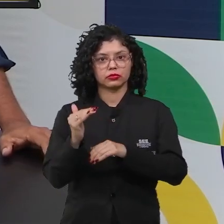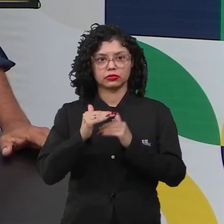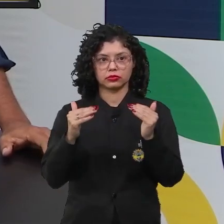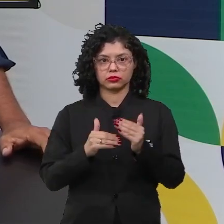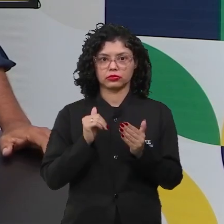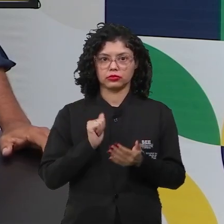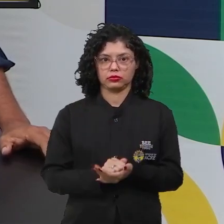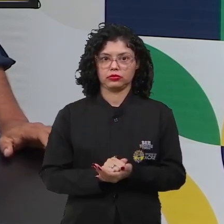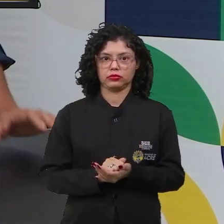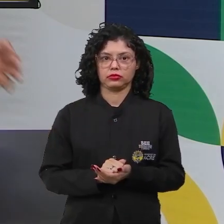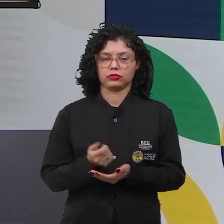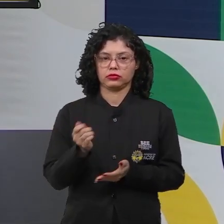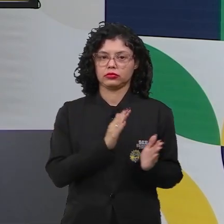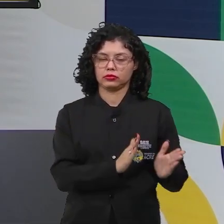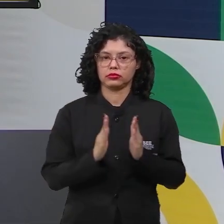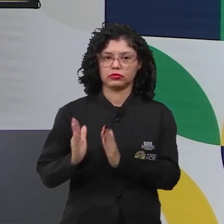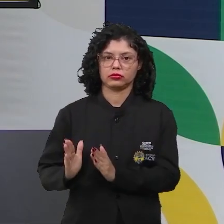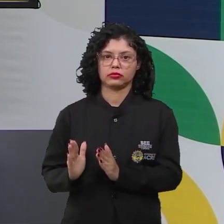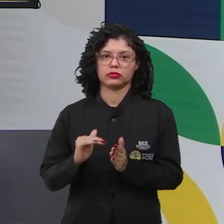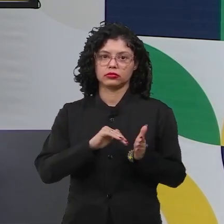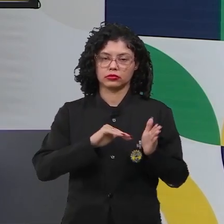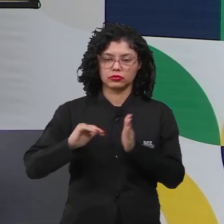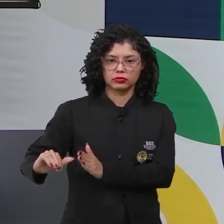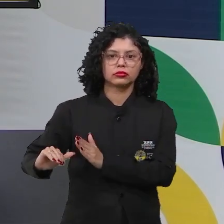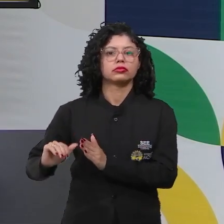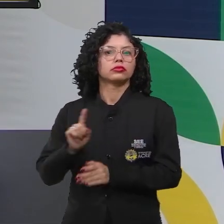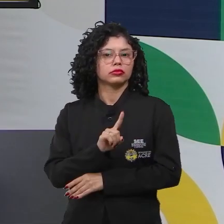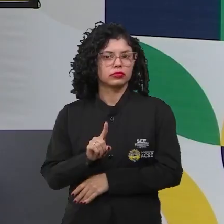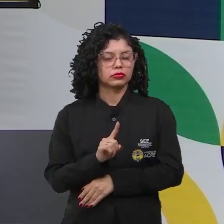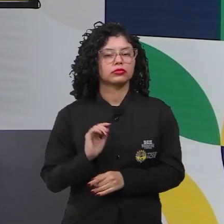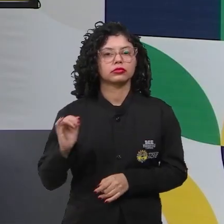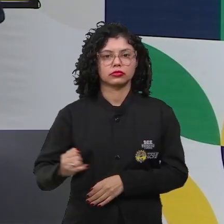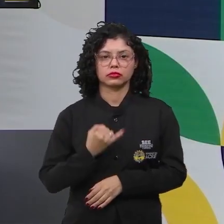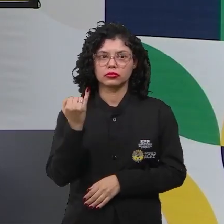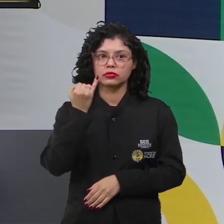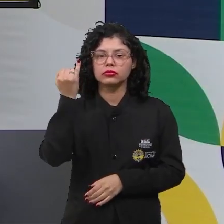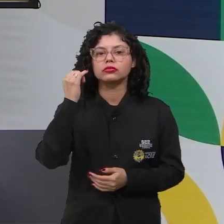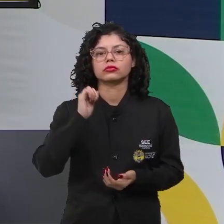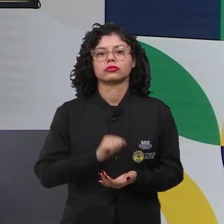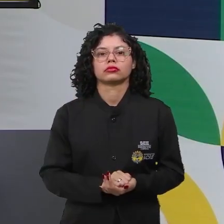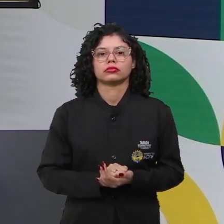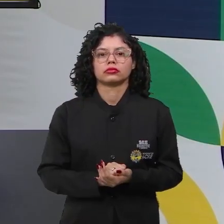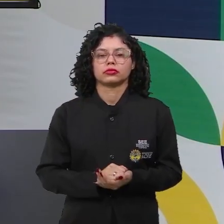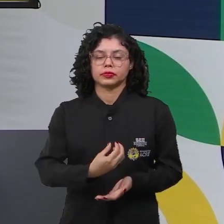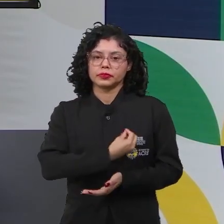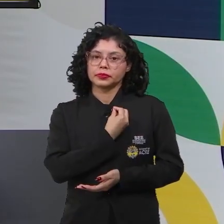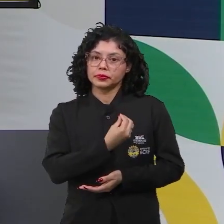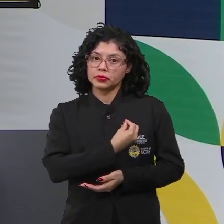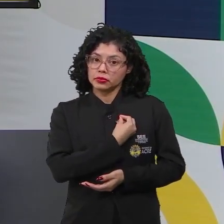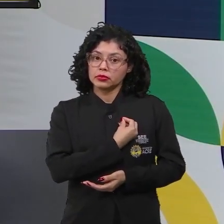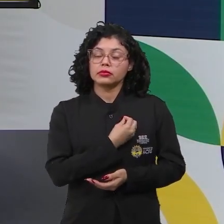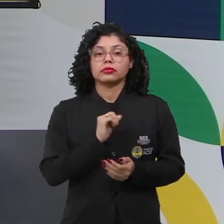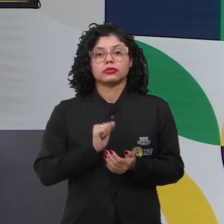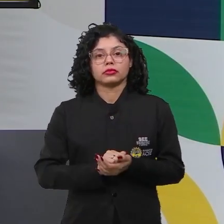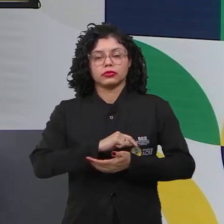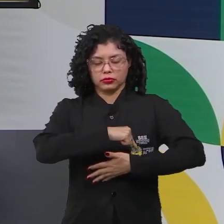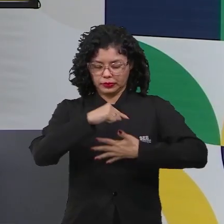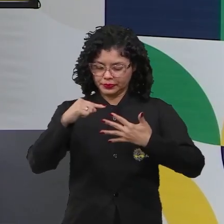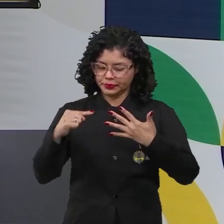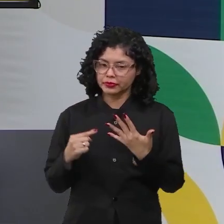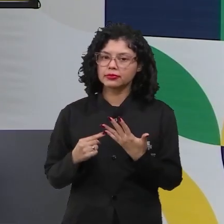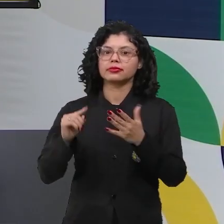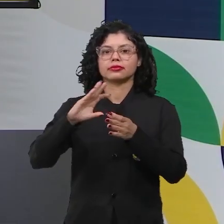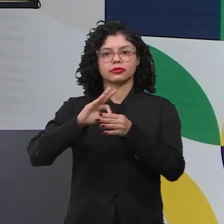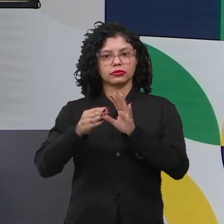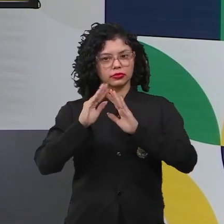todos. Então, não existe essa parte da exclusão. É importante entender que a vivência da prática, da modalidade, dentro do contexto